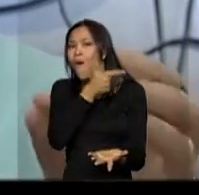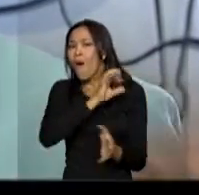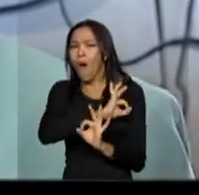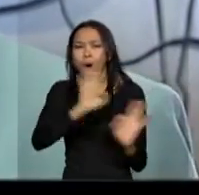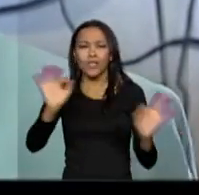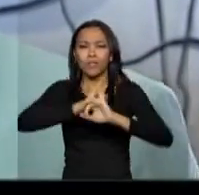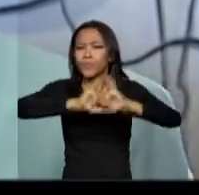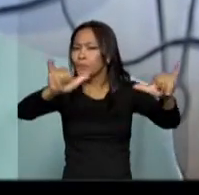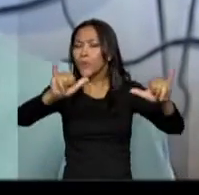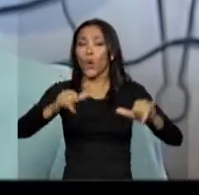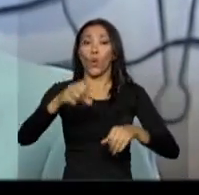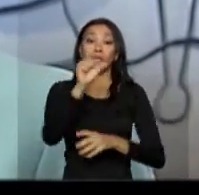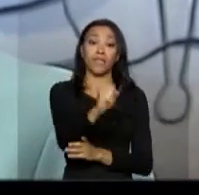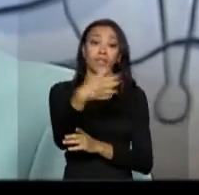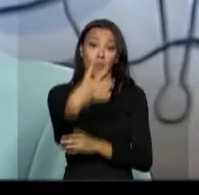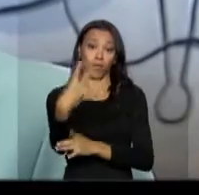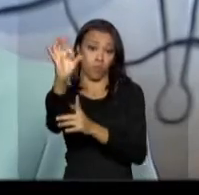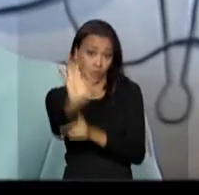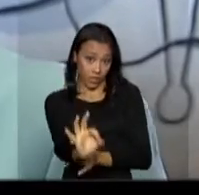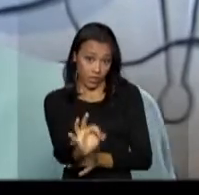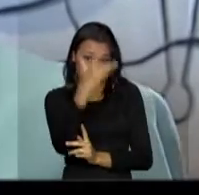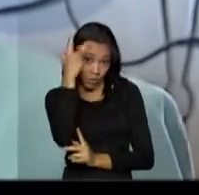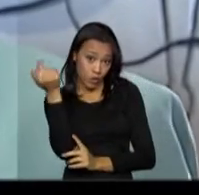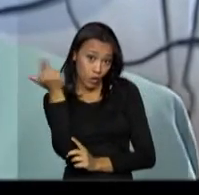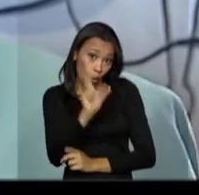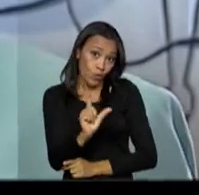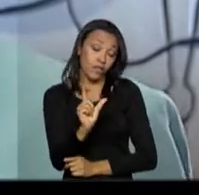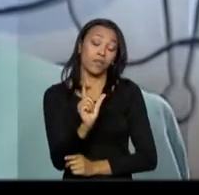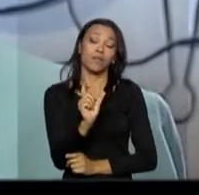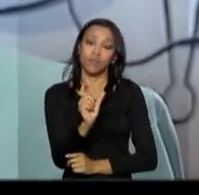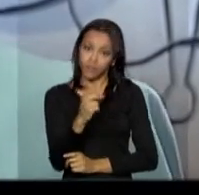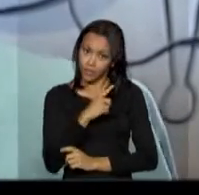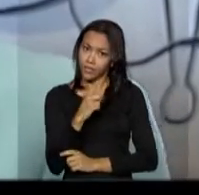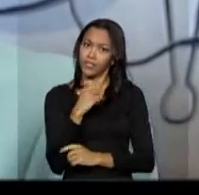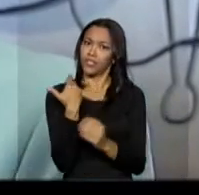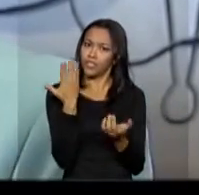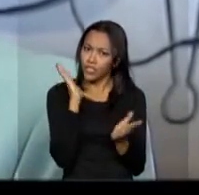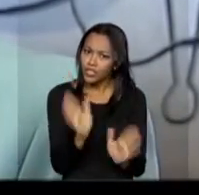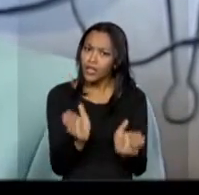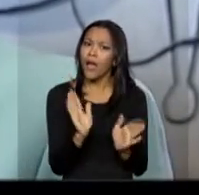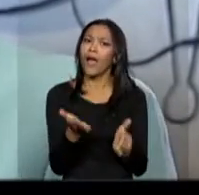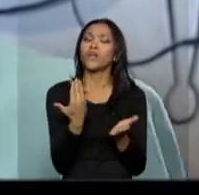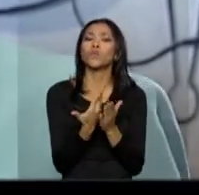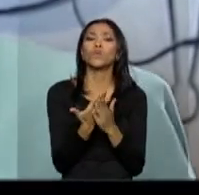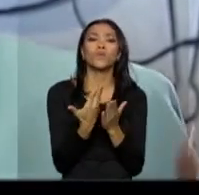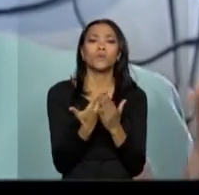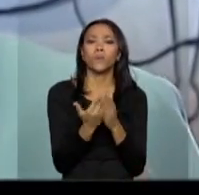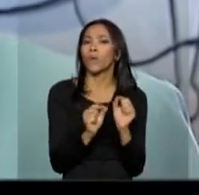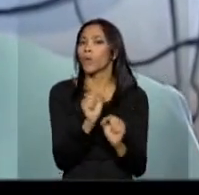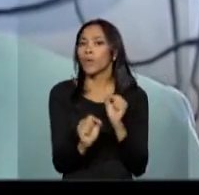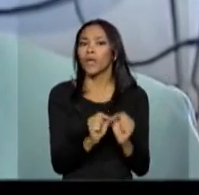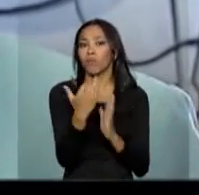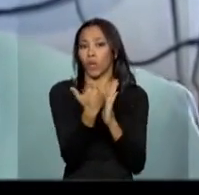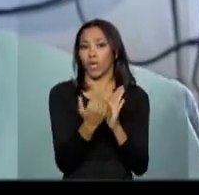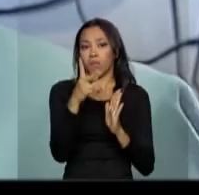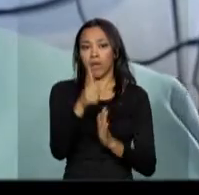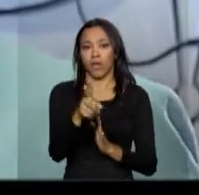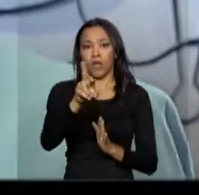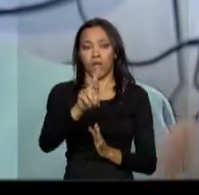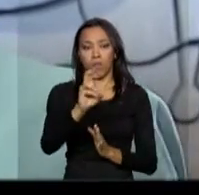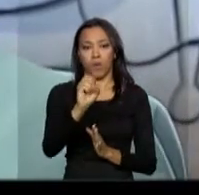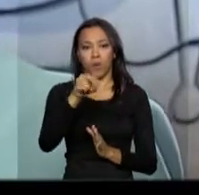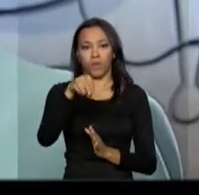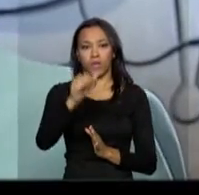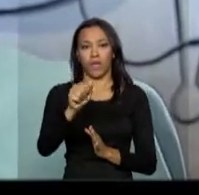é que 84% dos vitoriosos tinham feito ou estavam fazendo o Pronatec, que é